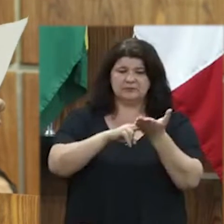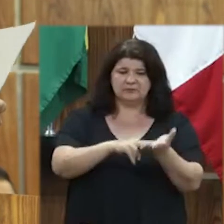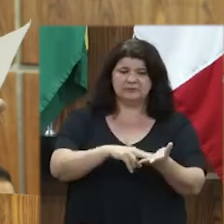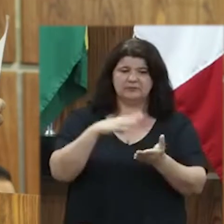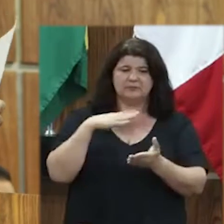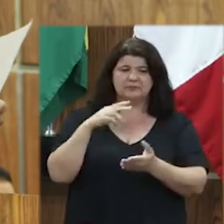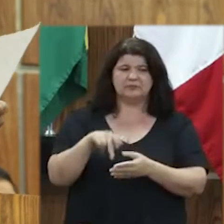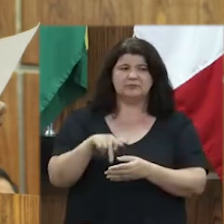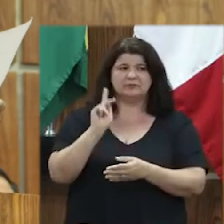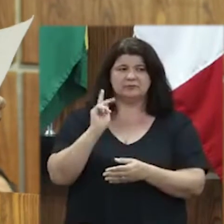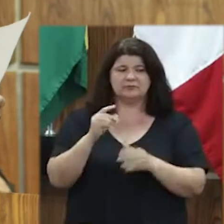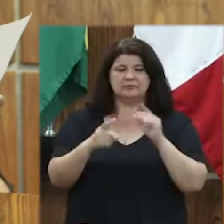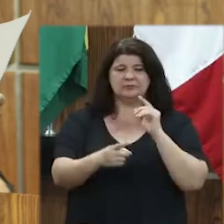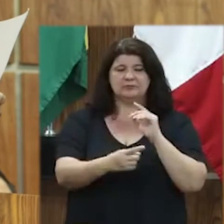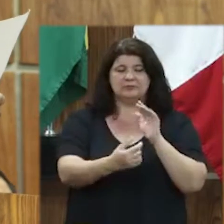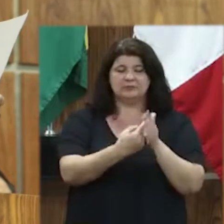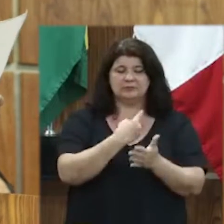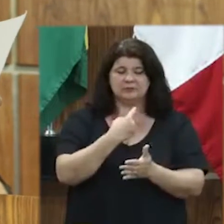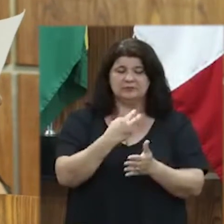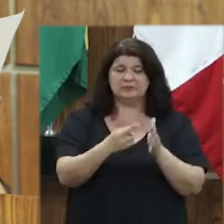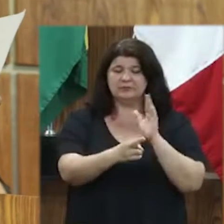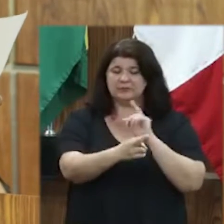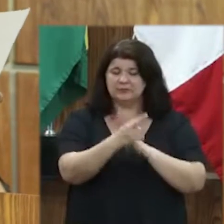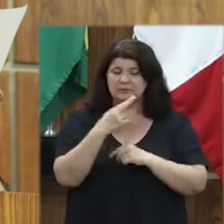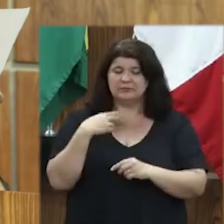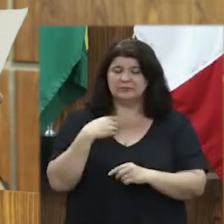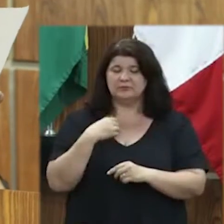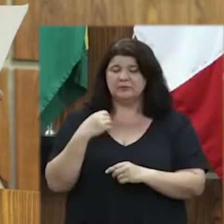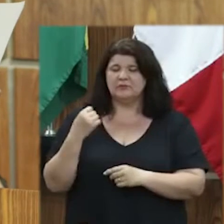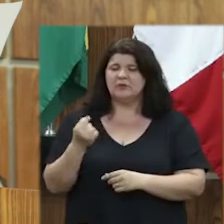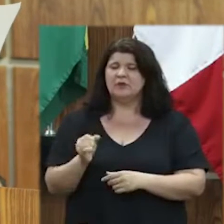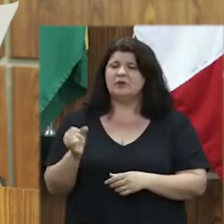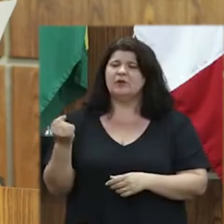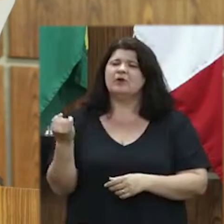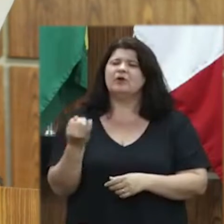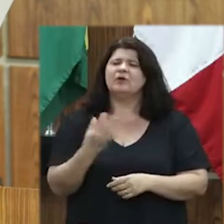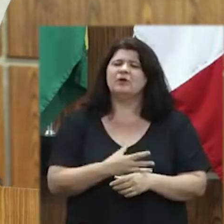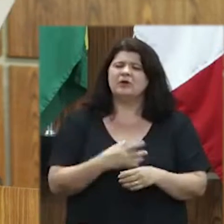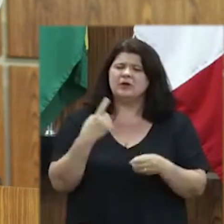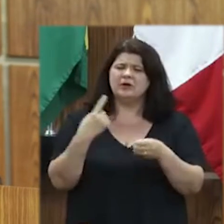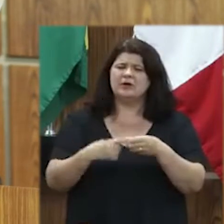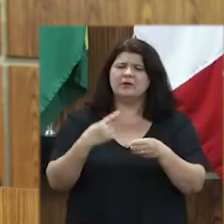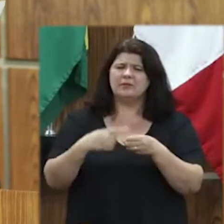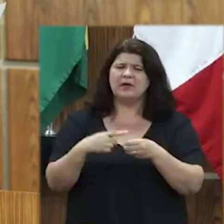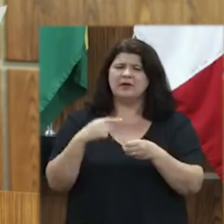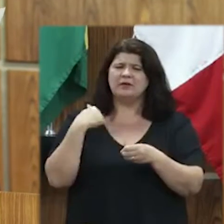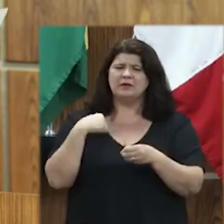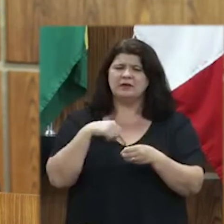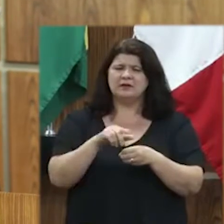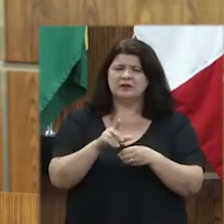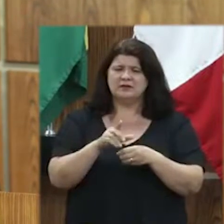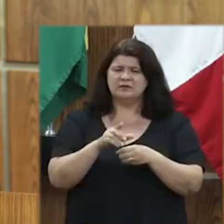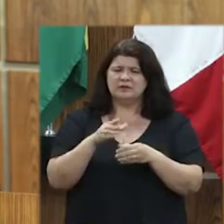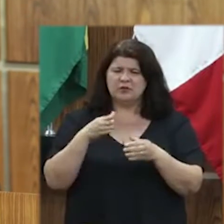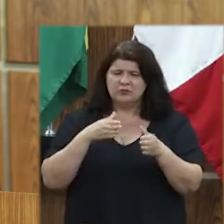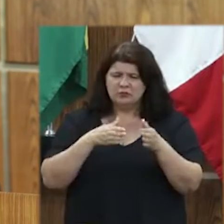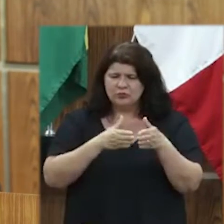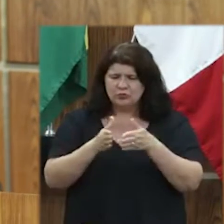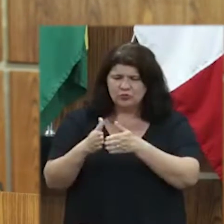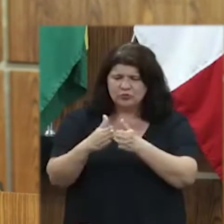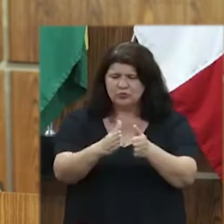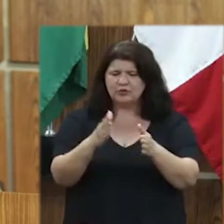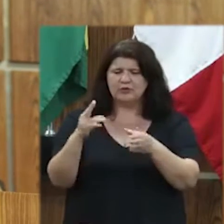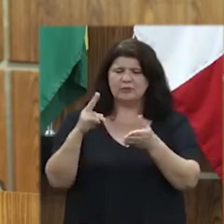o seguinte. 1. Quais são os bairros que não estão nas rotas de entregas de correspondências dos Correios em nossa cidade?